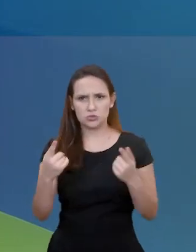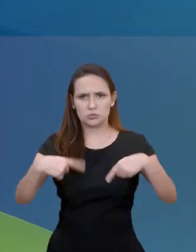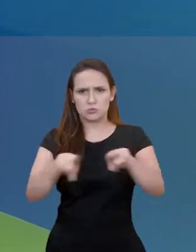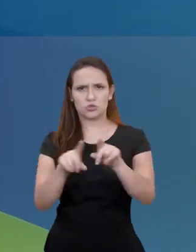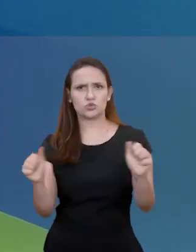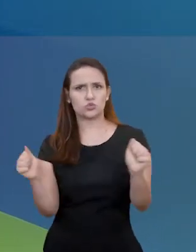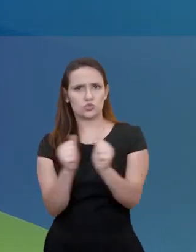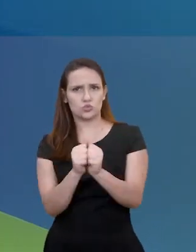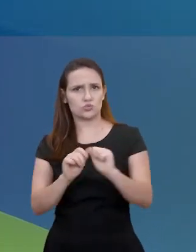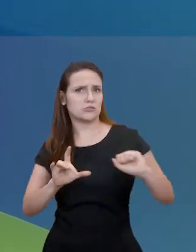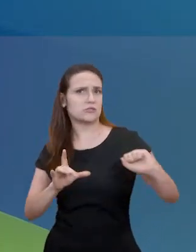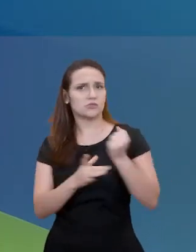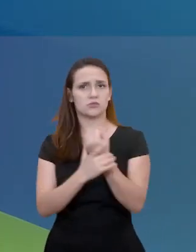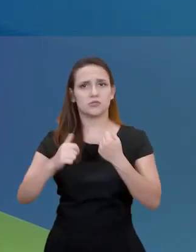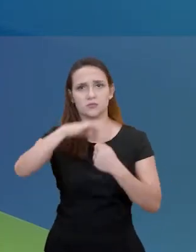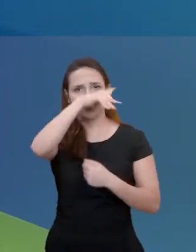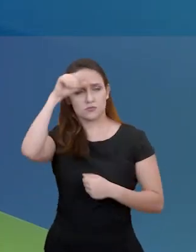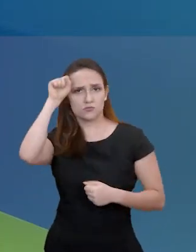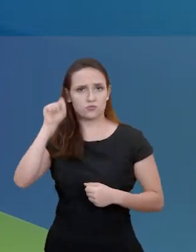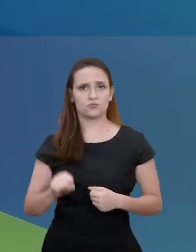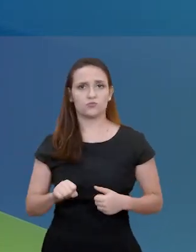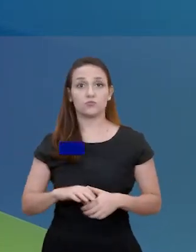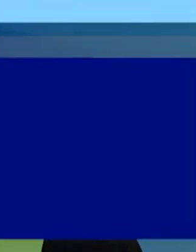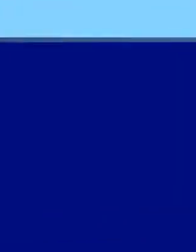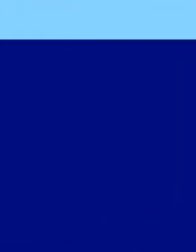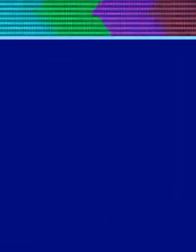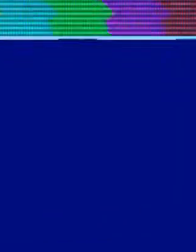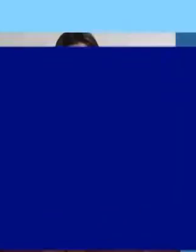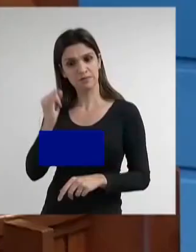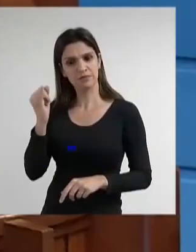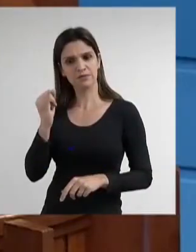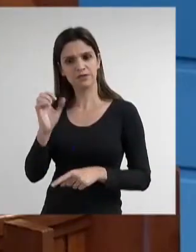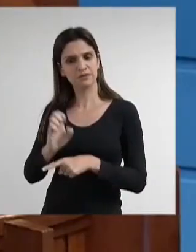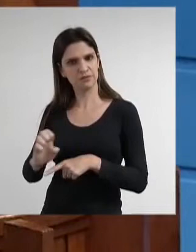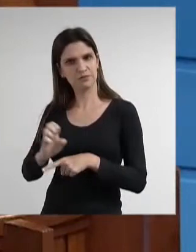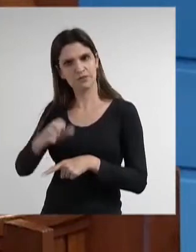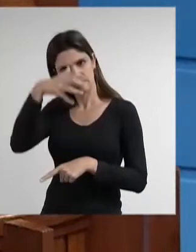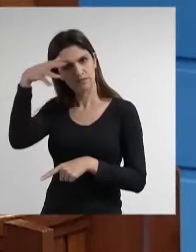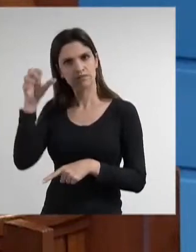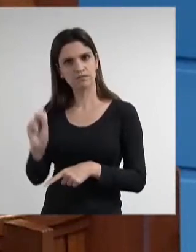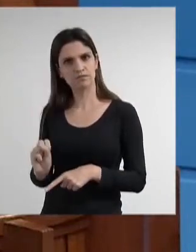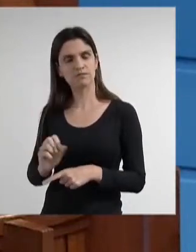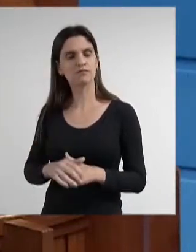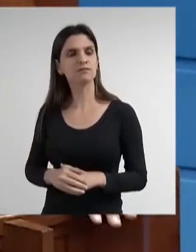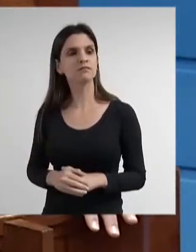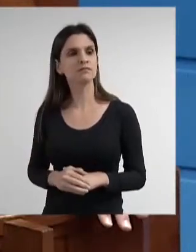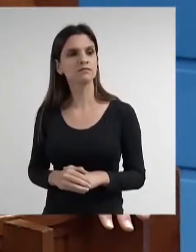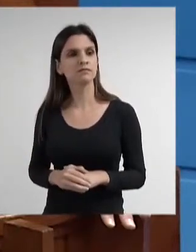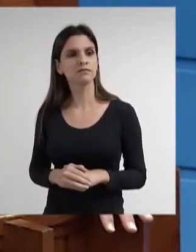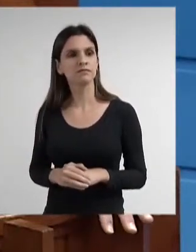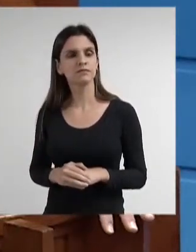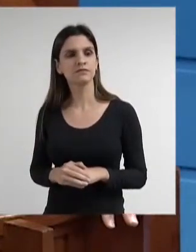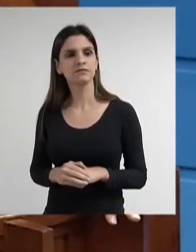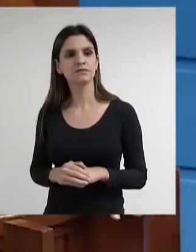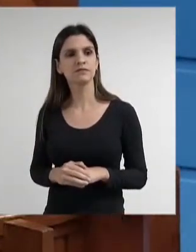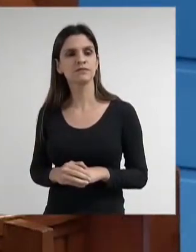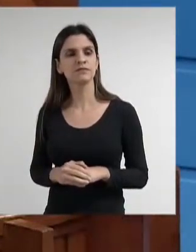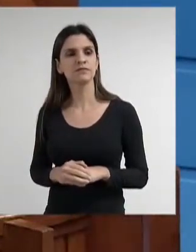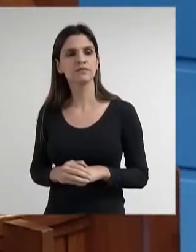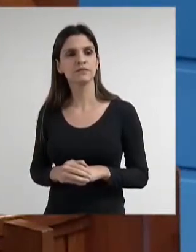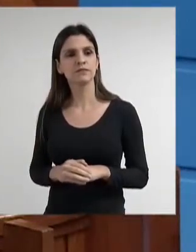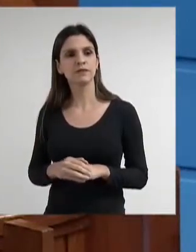operações conjuntas das forças de segurança em Mato Grosso do Sul. O Exército mobilizou